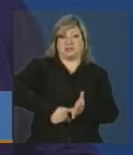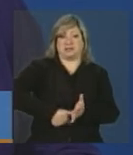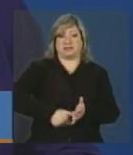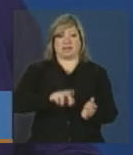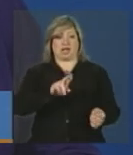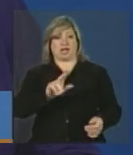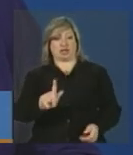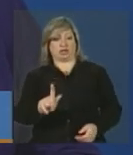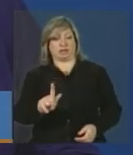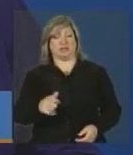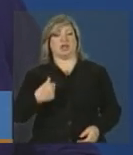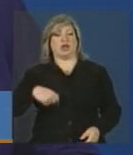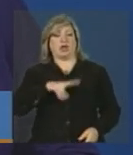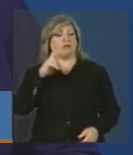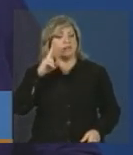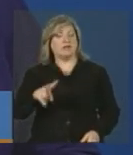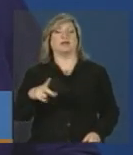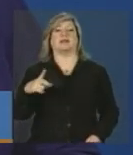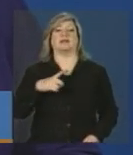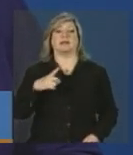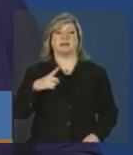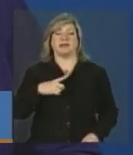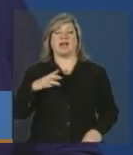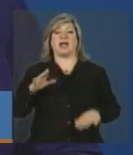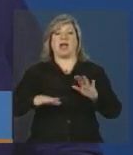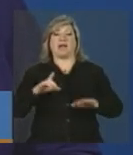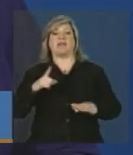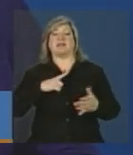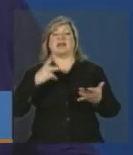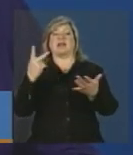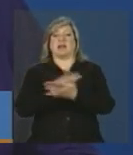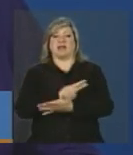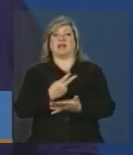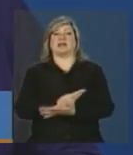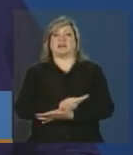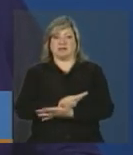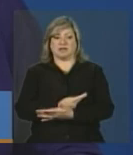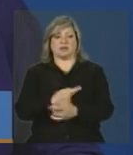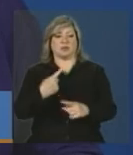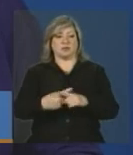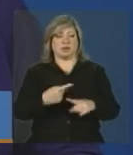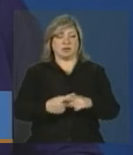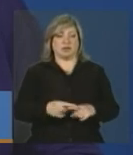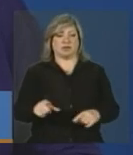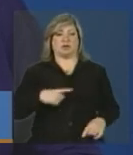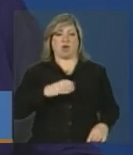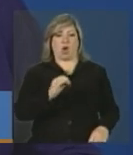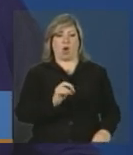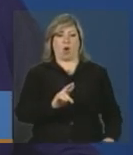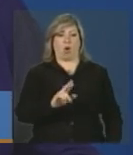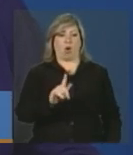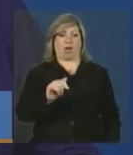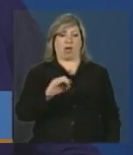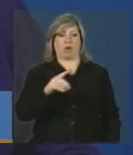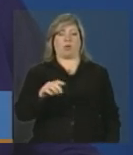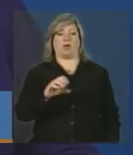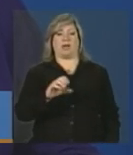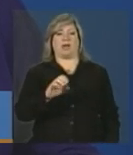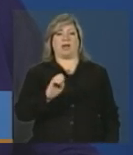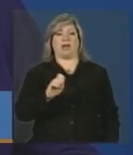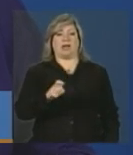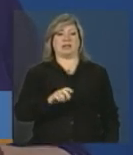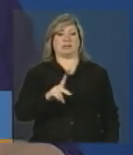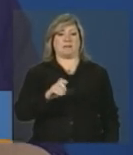a identidade, a gente tem observado que tem um erro comum, que é lá no órgão expedidor, as pessoas